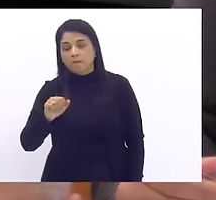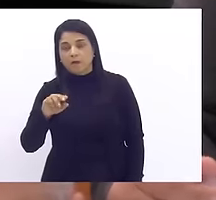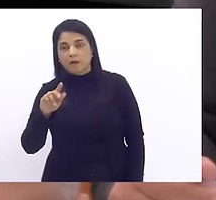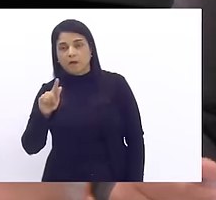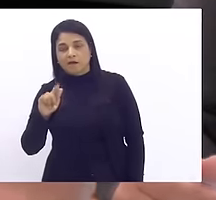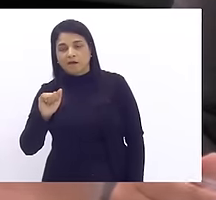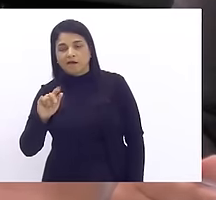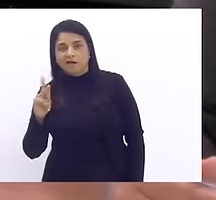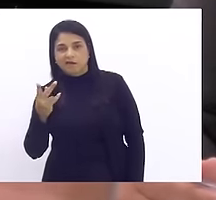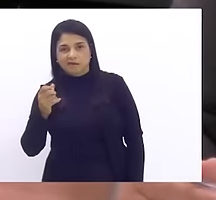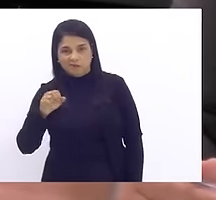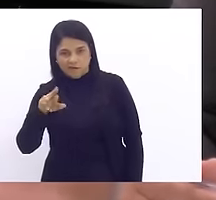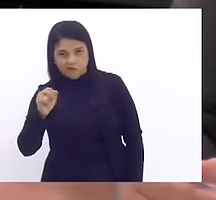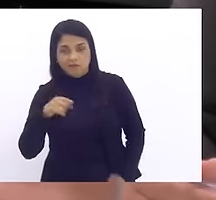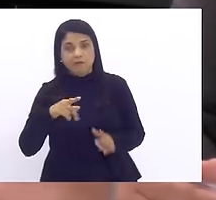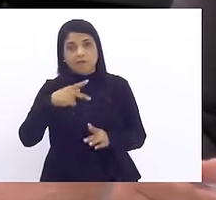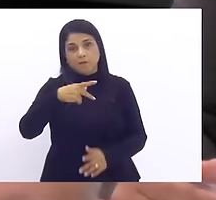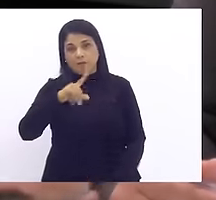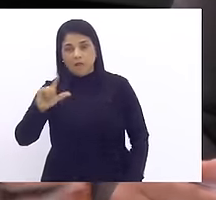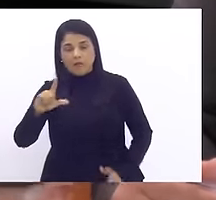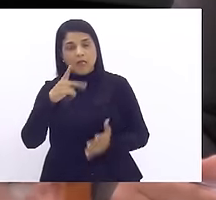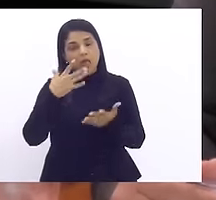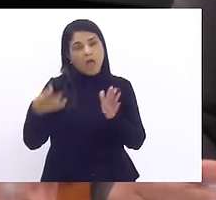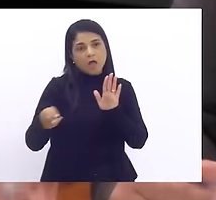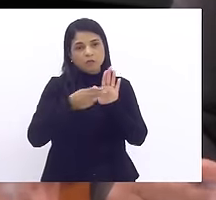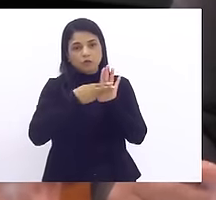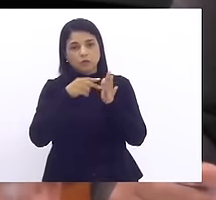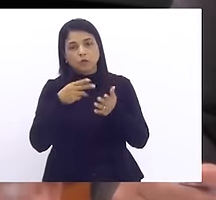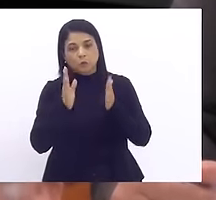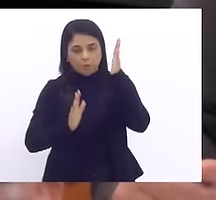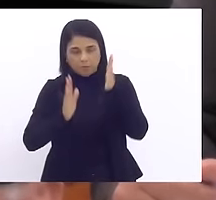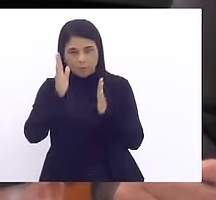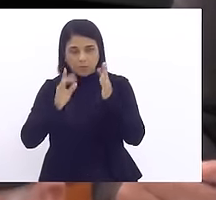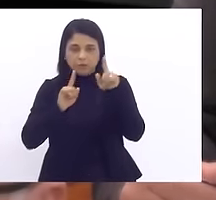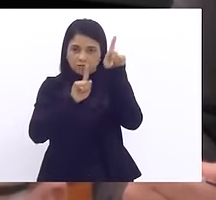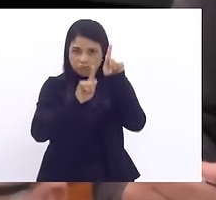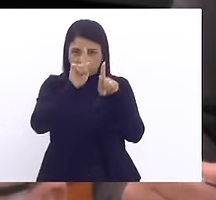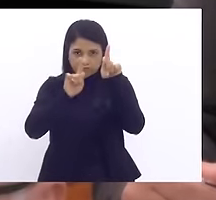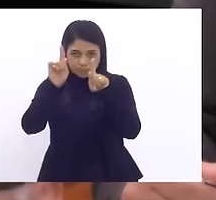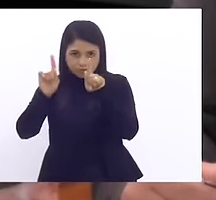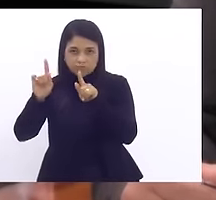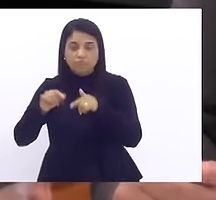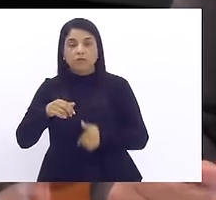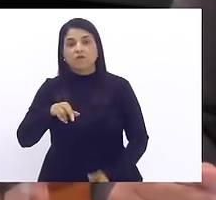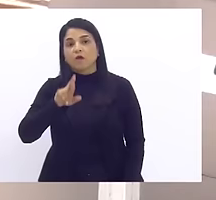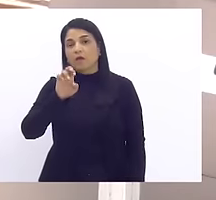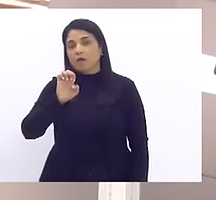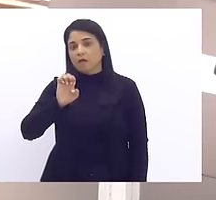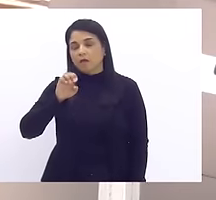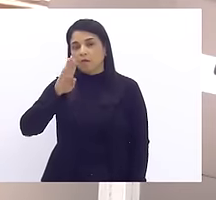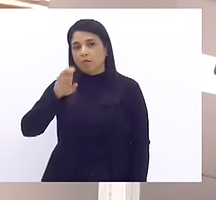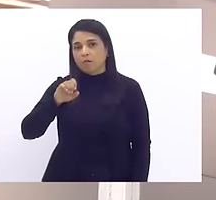pelo período remanescente nas mesmas condições do vitorioso da licitação que foi rebocar